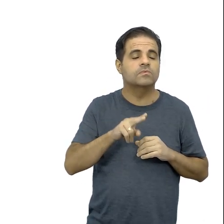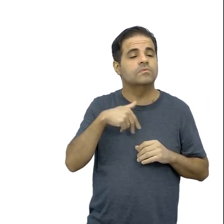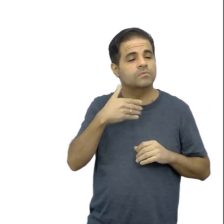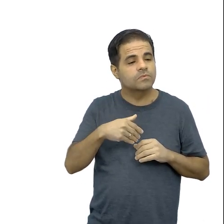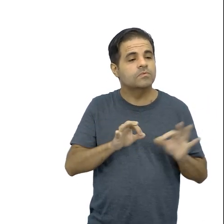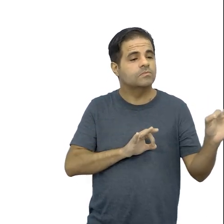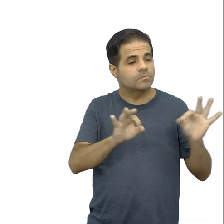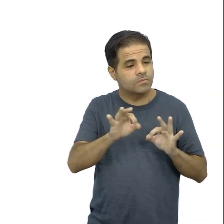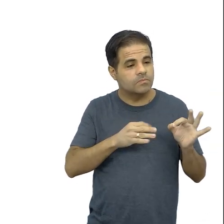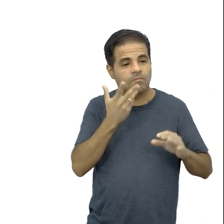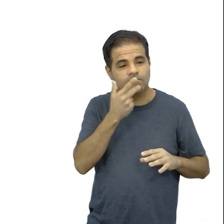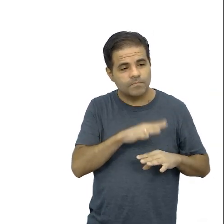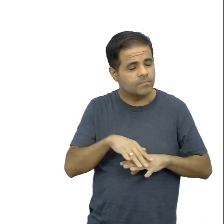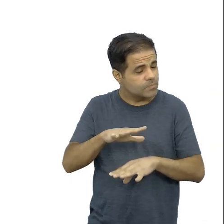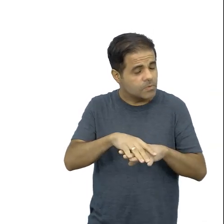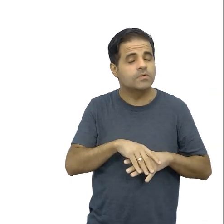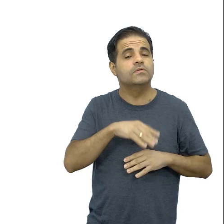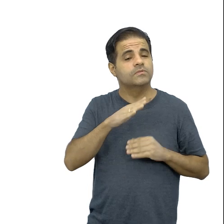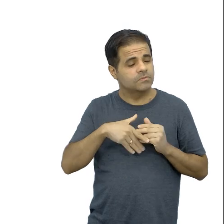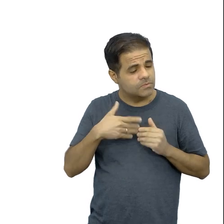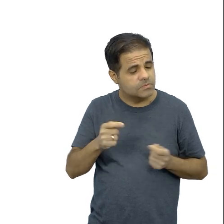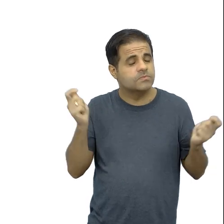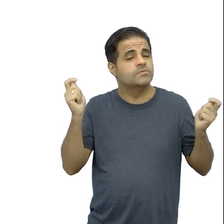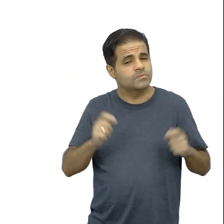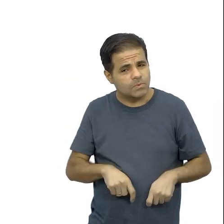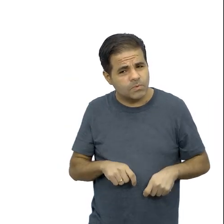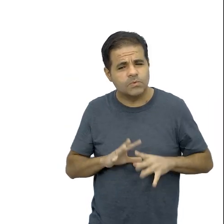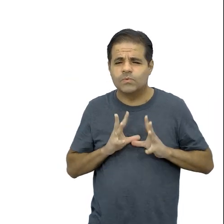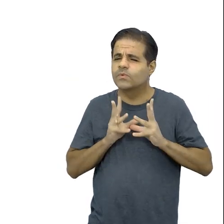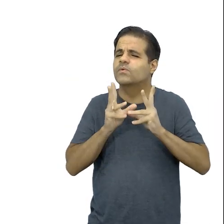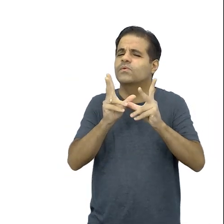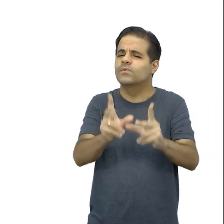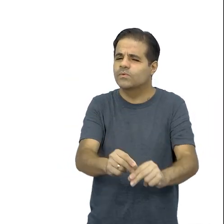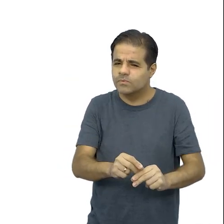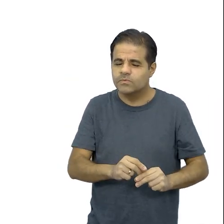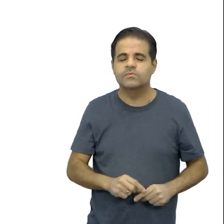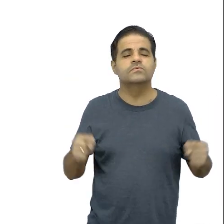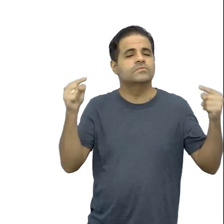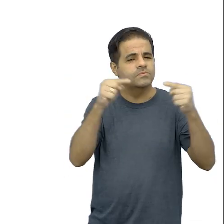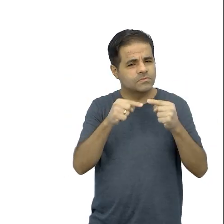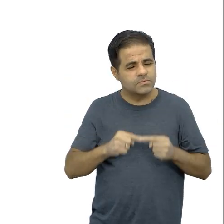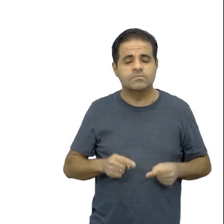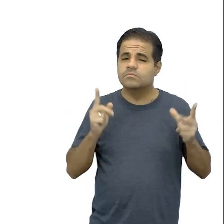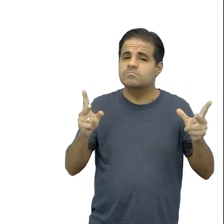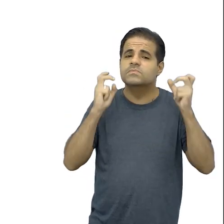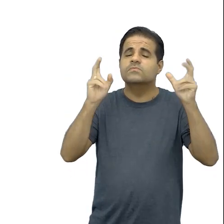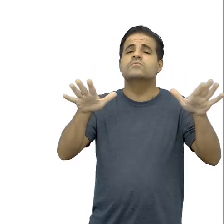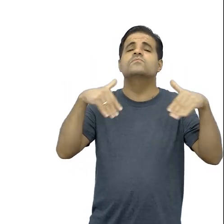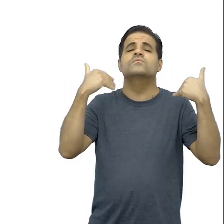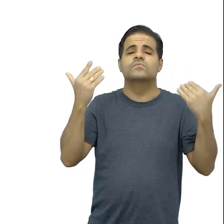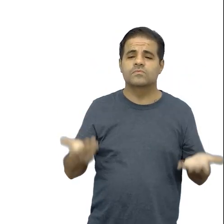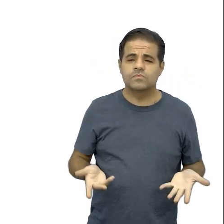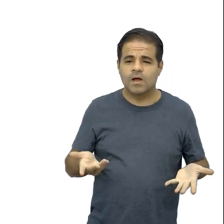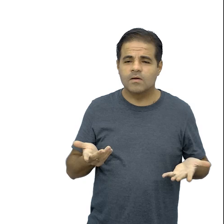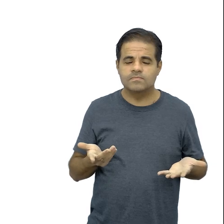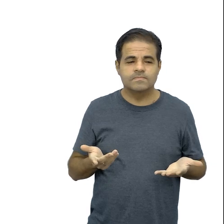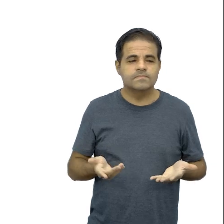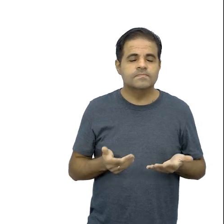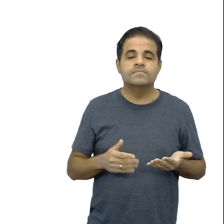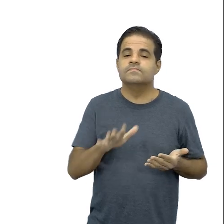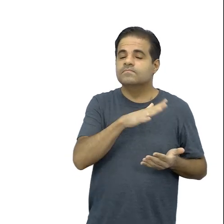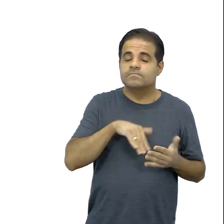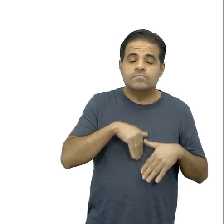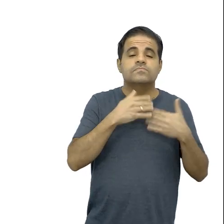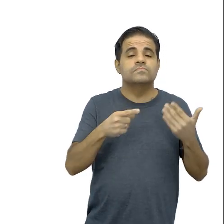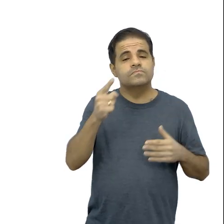utilização de projetos, tá bem? Então, tudo isso, em que perspectiva, né? Tudo isso,